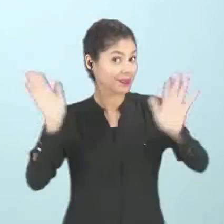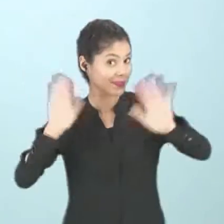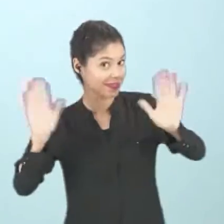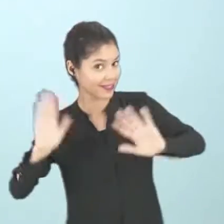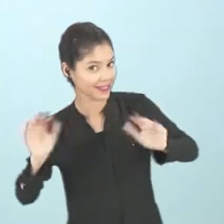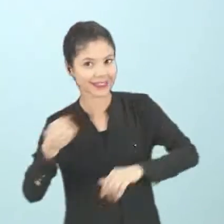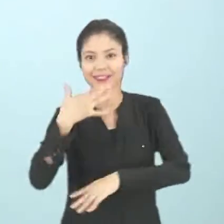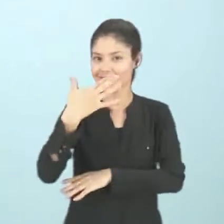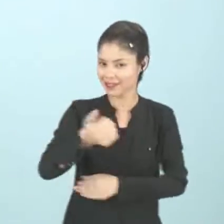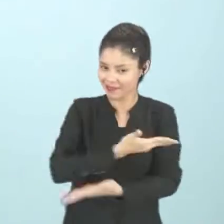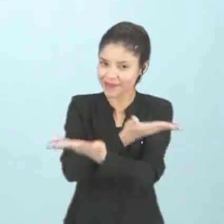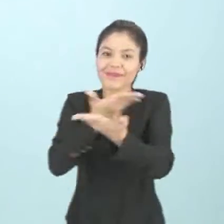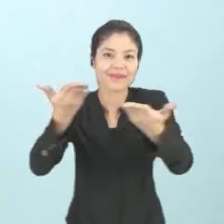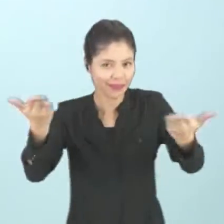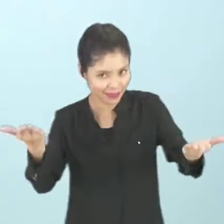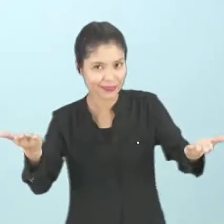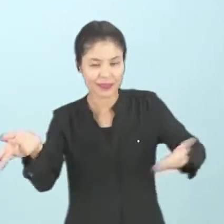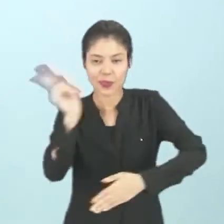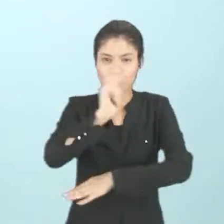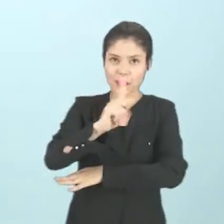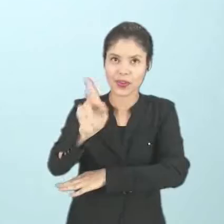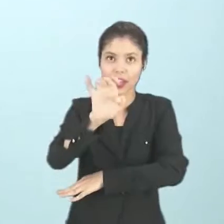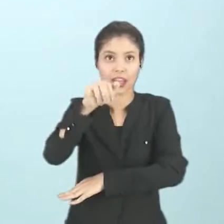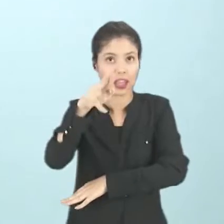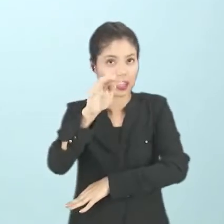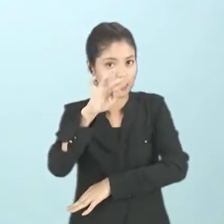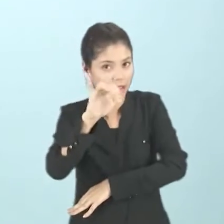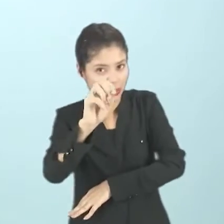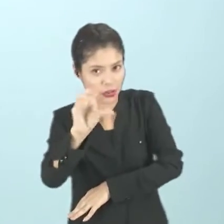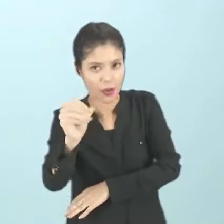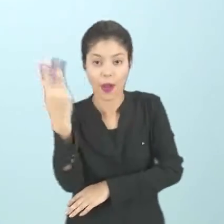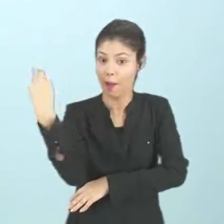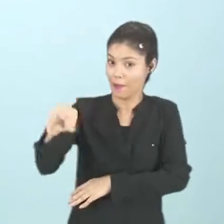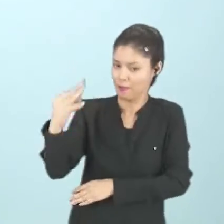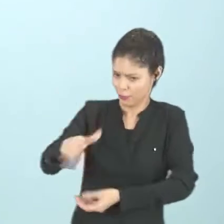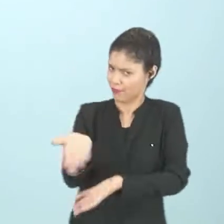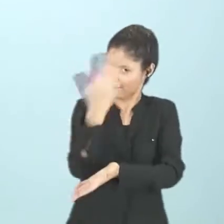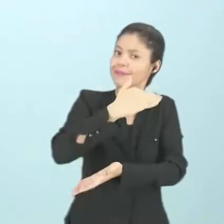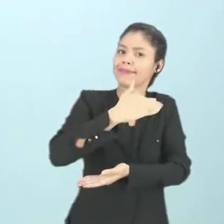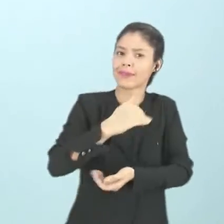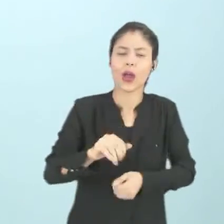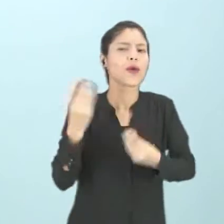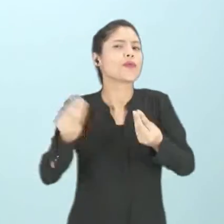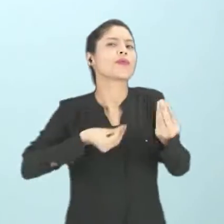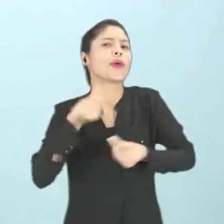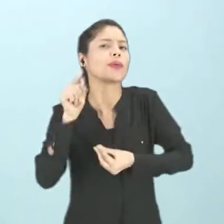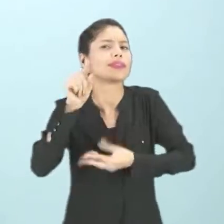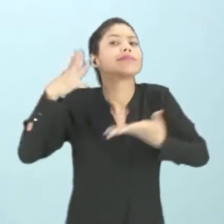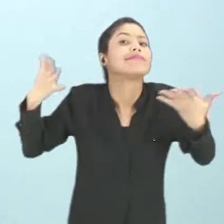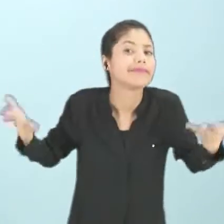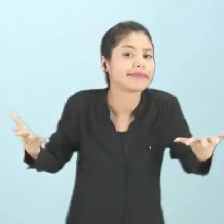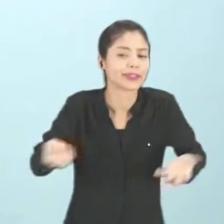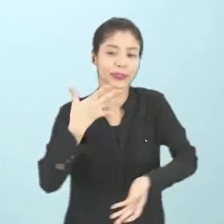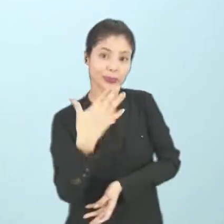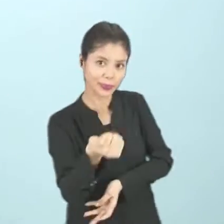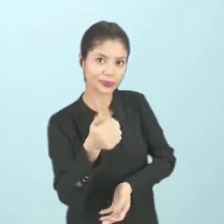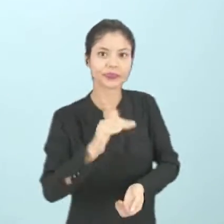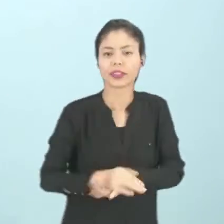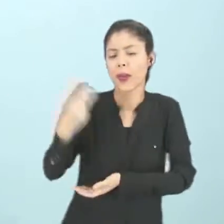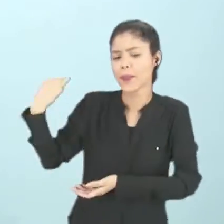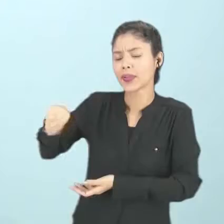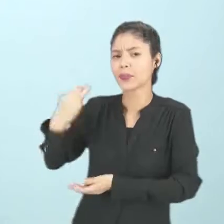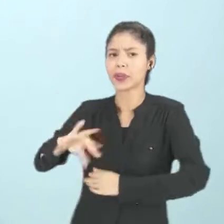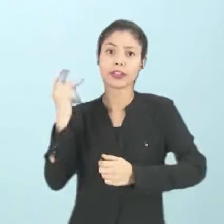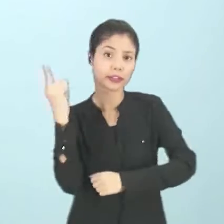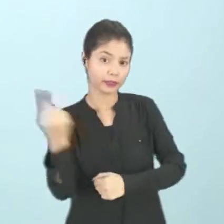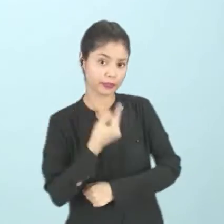Olá, olá, olá, tudo bem com você? Eu sou o professor Emerson, vamos matematicar? E aí, como é que você está? Beleza? A